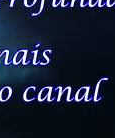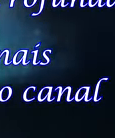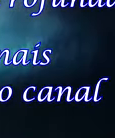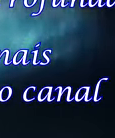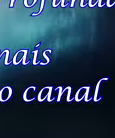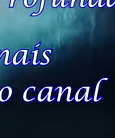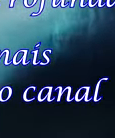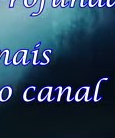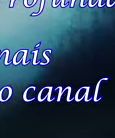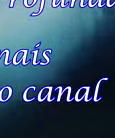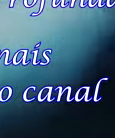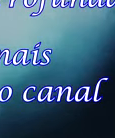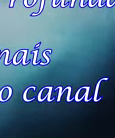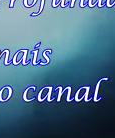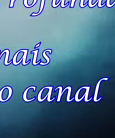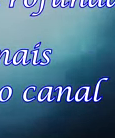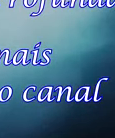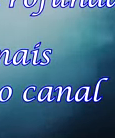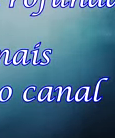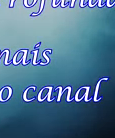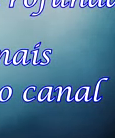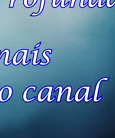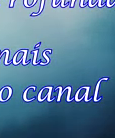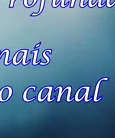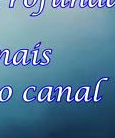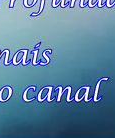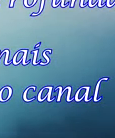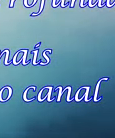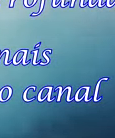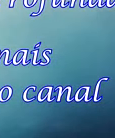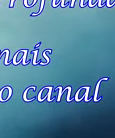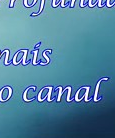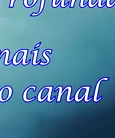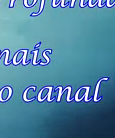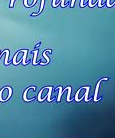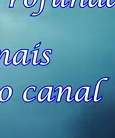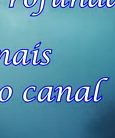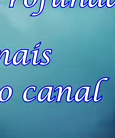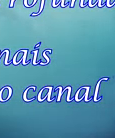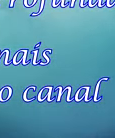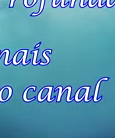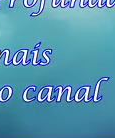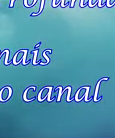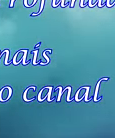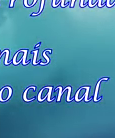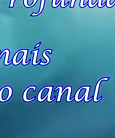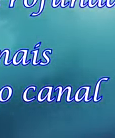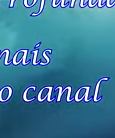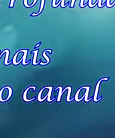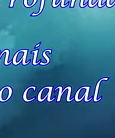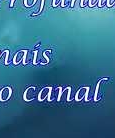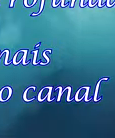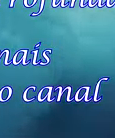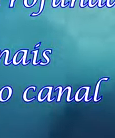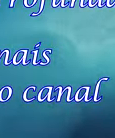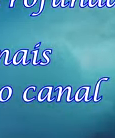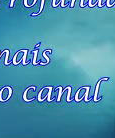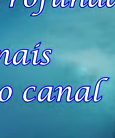és digno é Senhor digno é Senhor